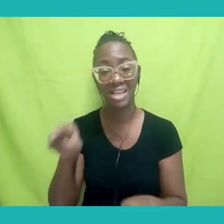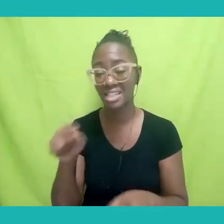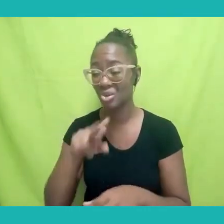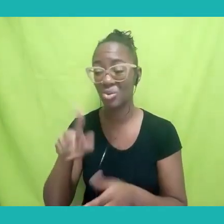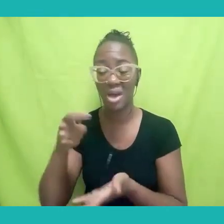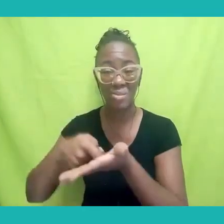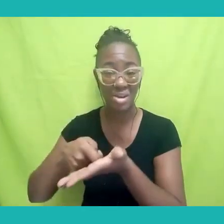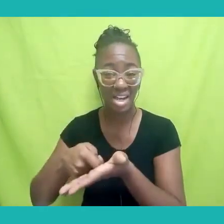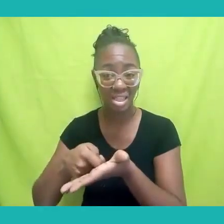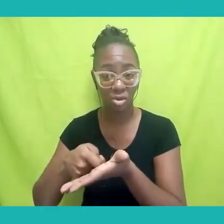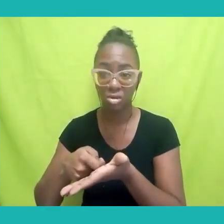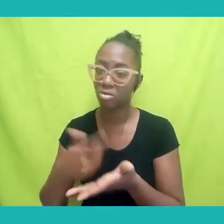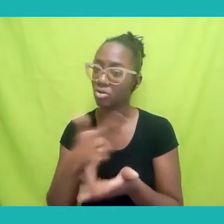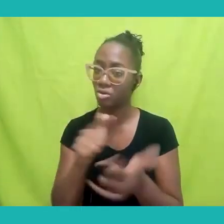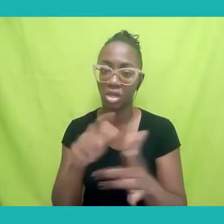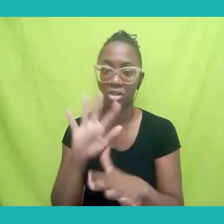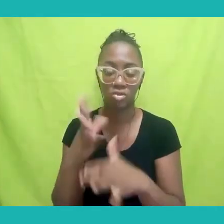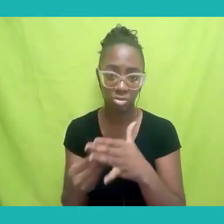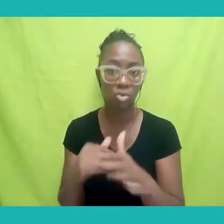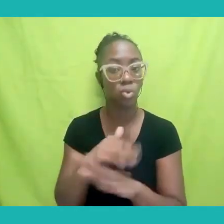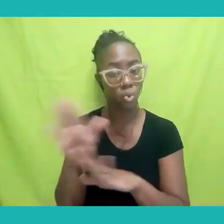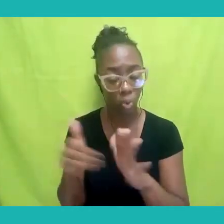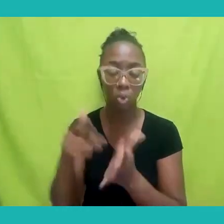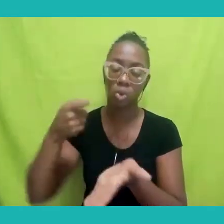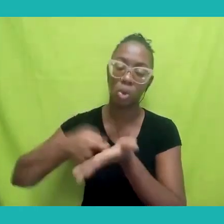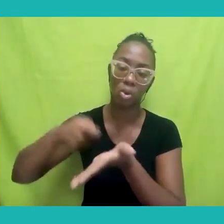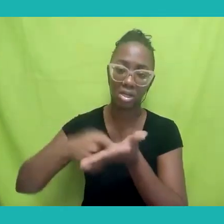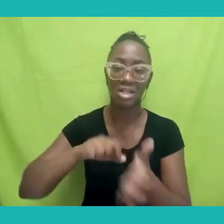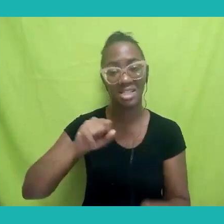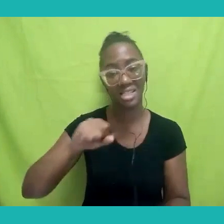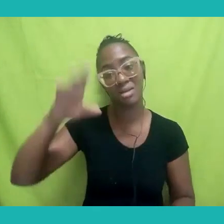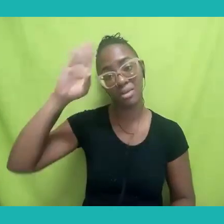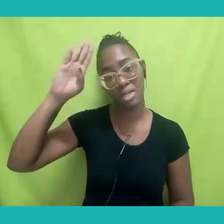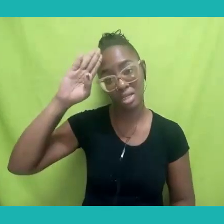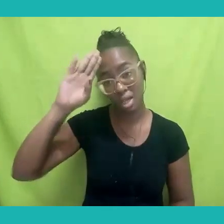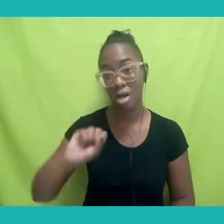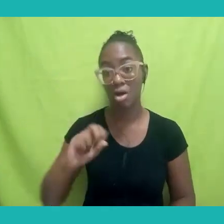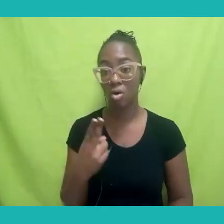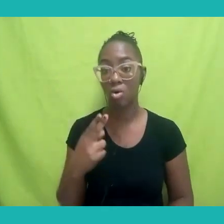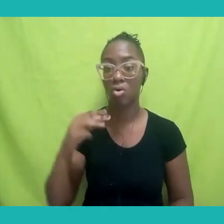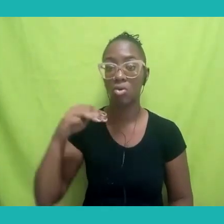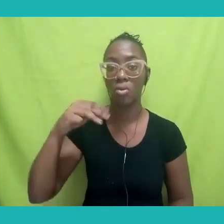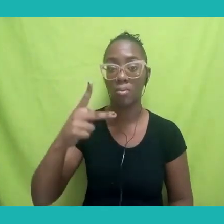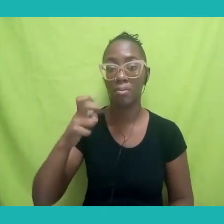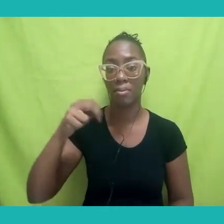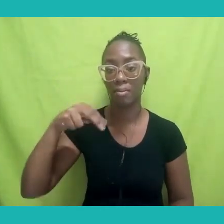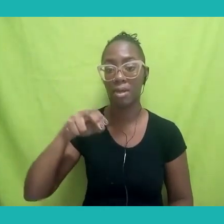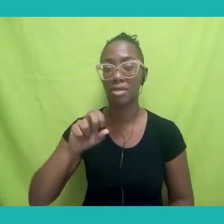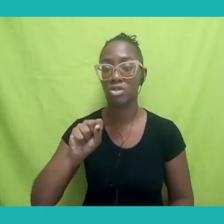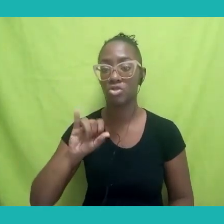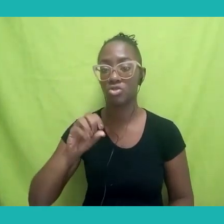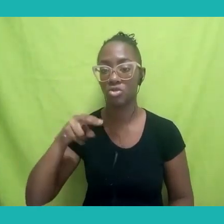mais existe dentro desse universo. Se for militar ou pensionista de militar, vai contribuir